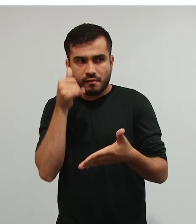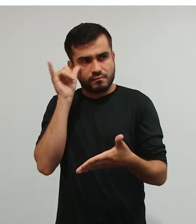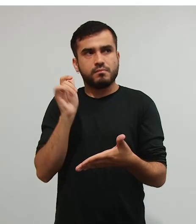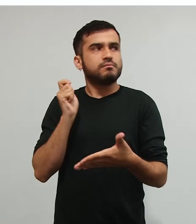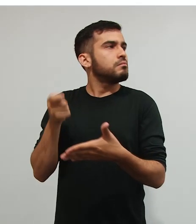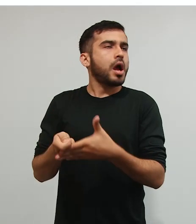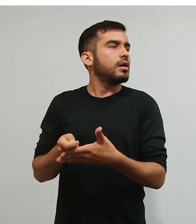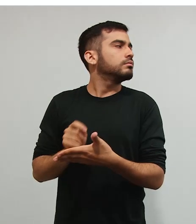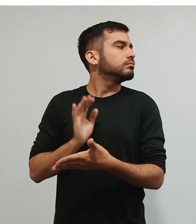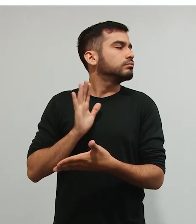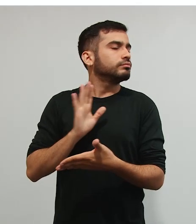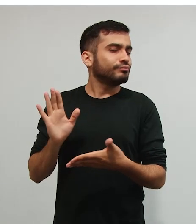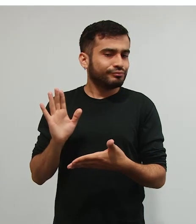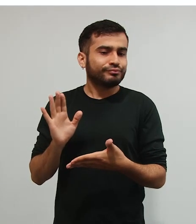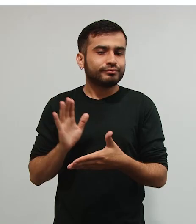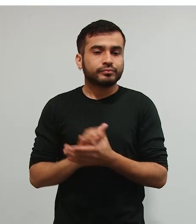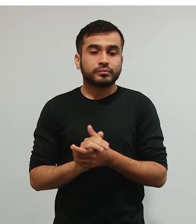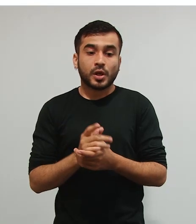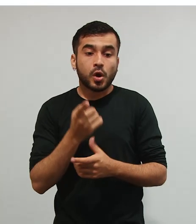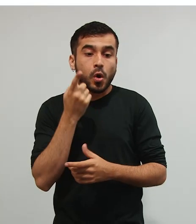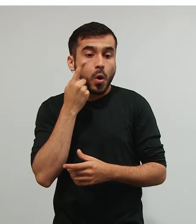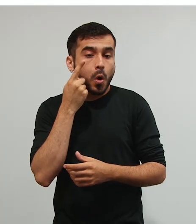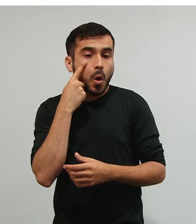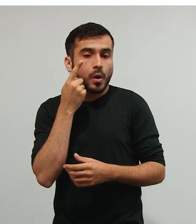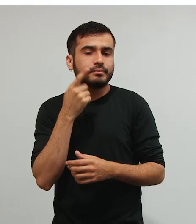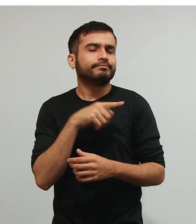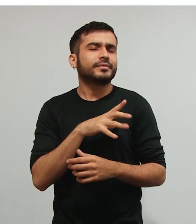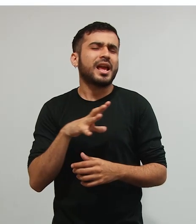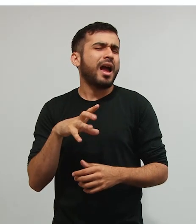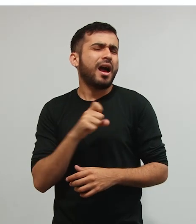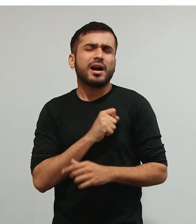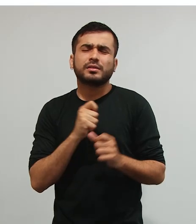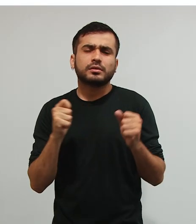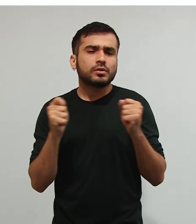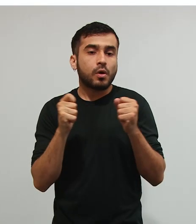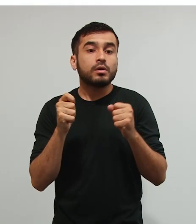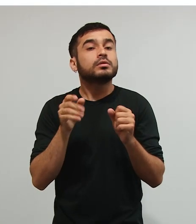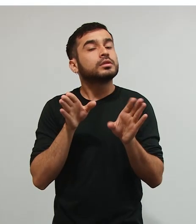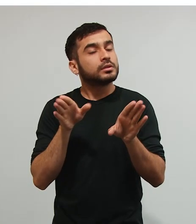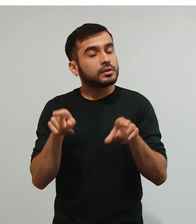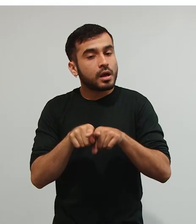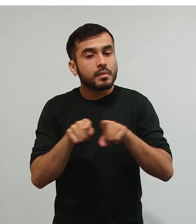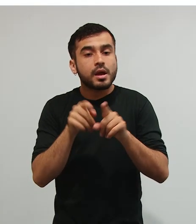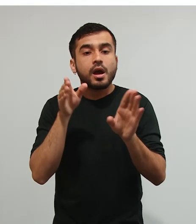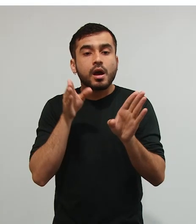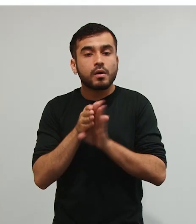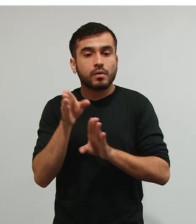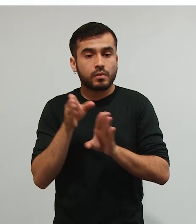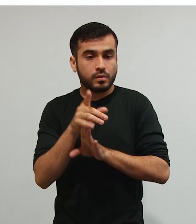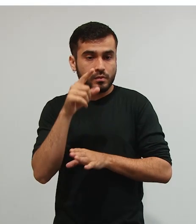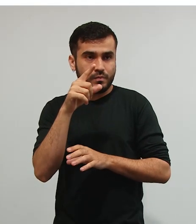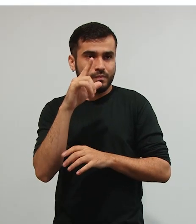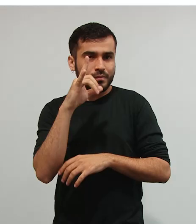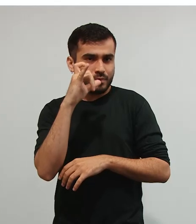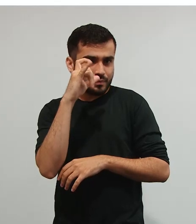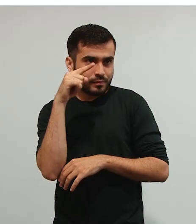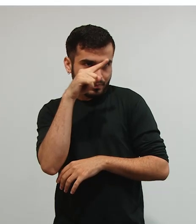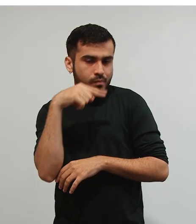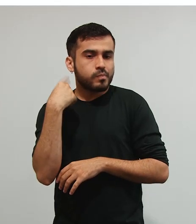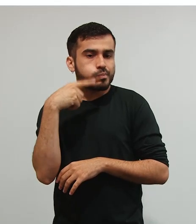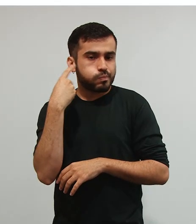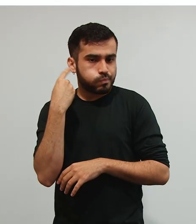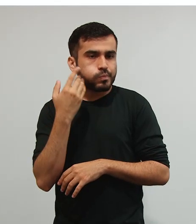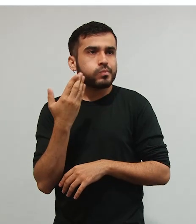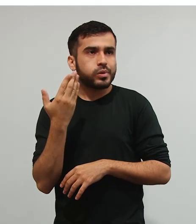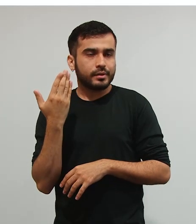tá? E aí, pessoal, eu adoro e recomendo o Instagram deste